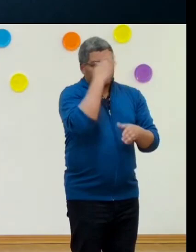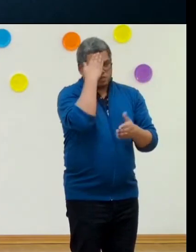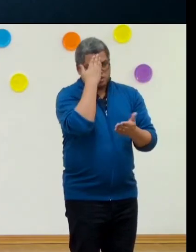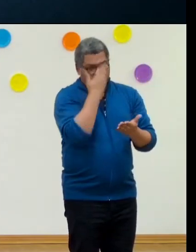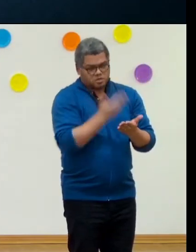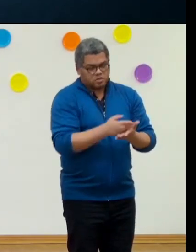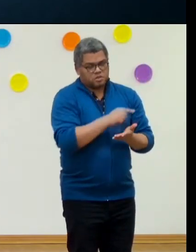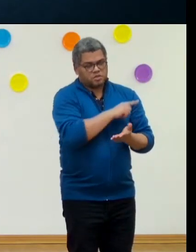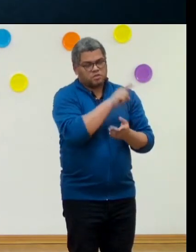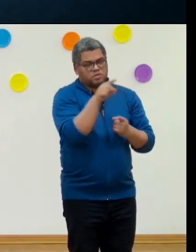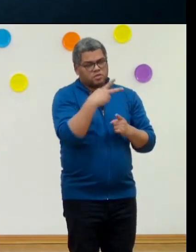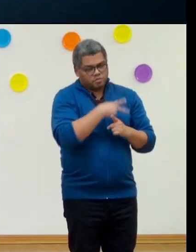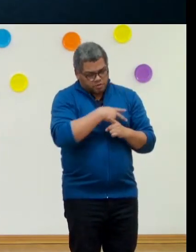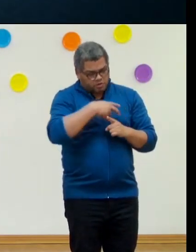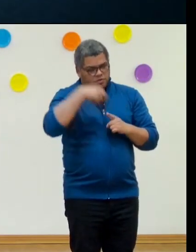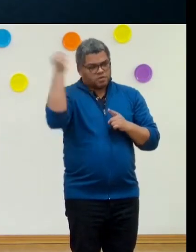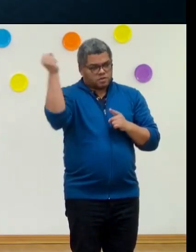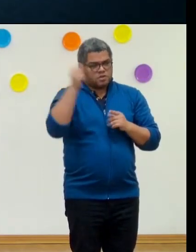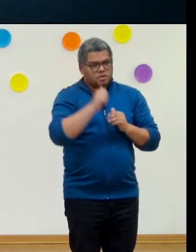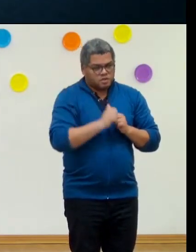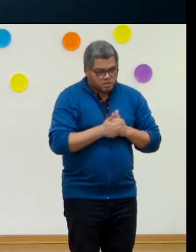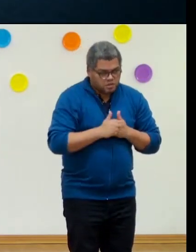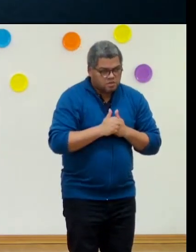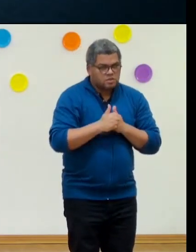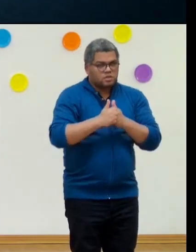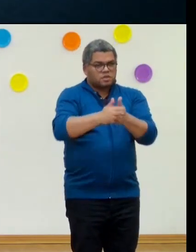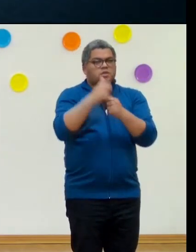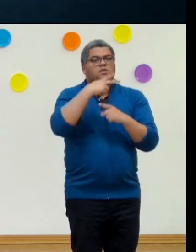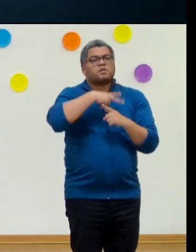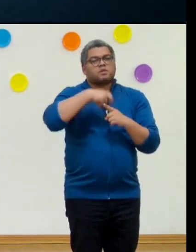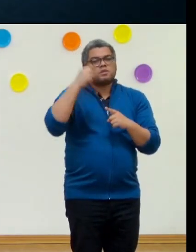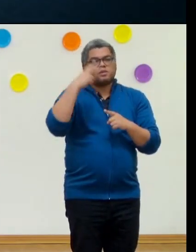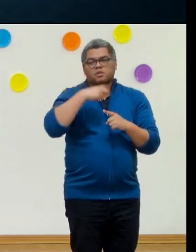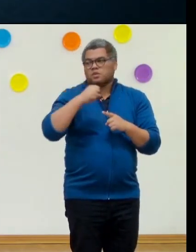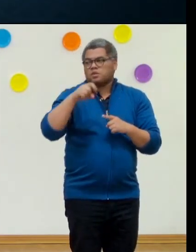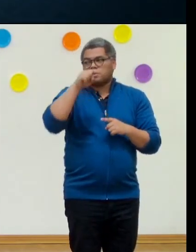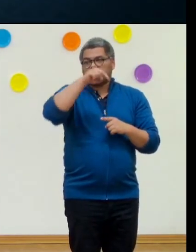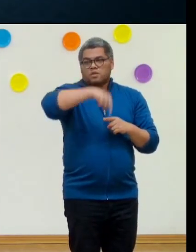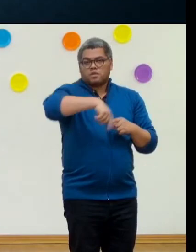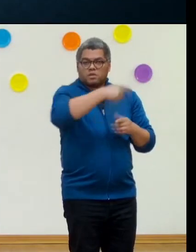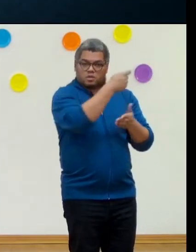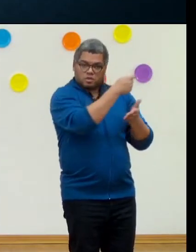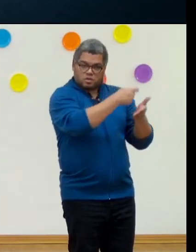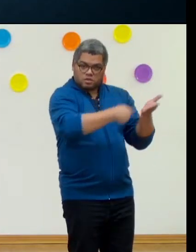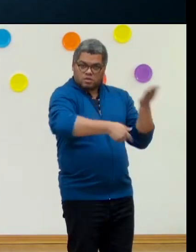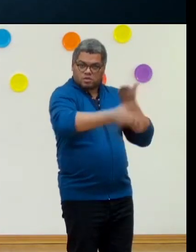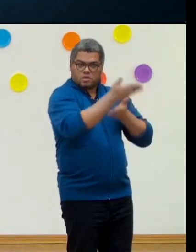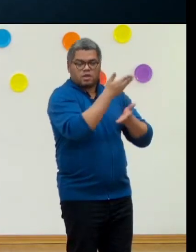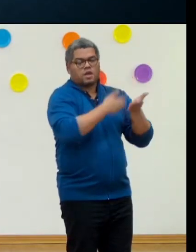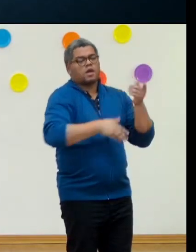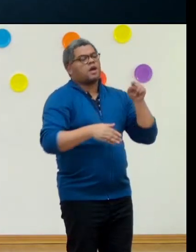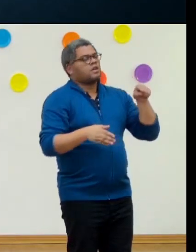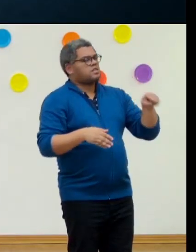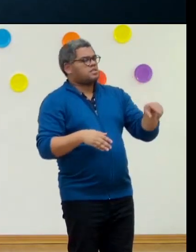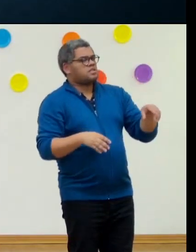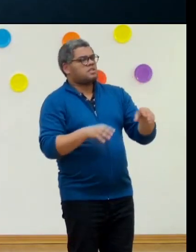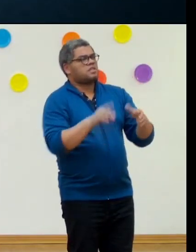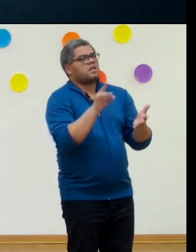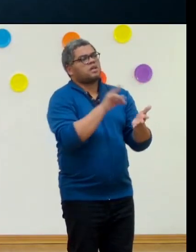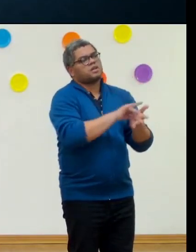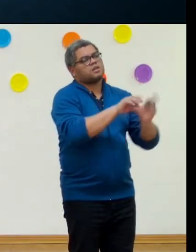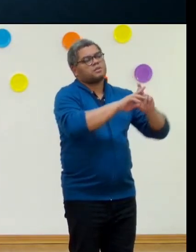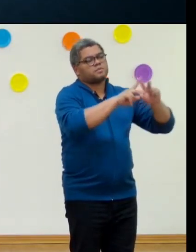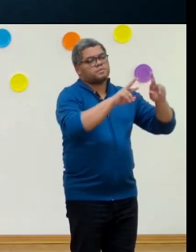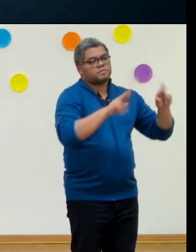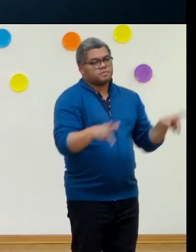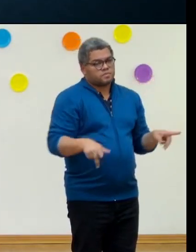dia e seguir vencendo? Sim ou não? Lide com os textos, não comigo. Não, mas isso aí é outra realidade. Lide com os